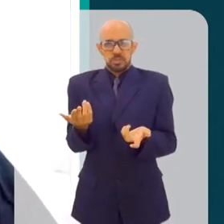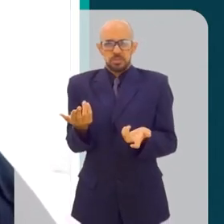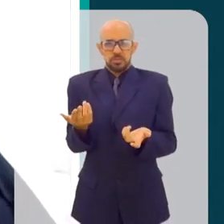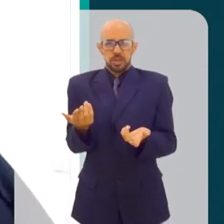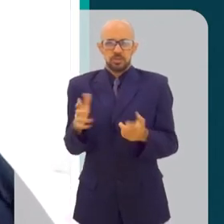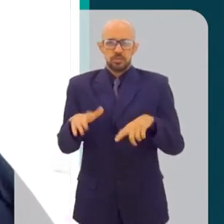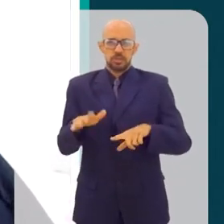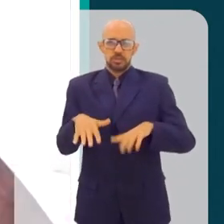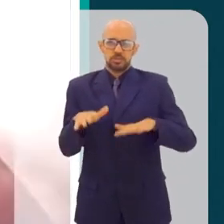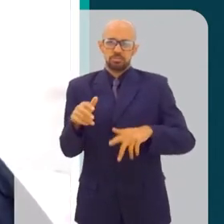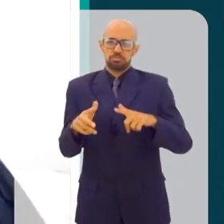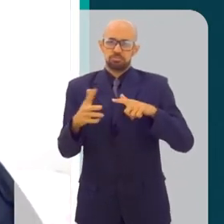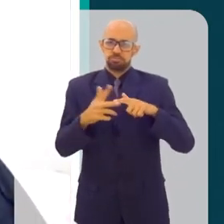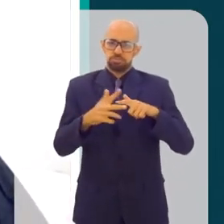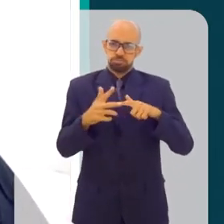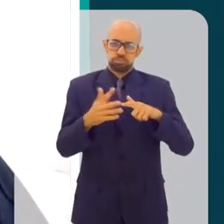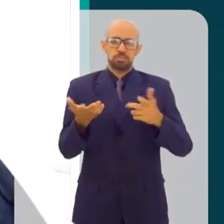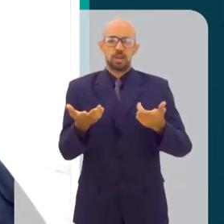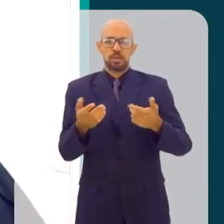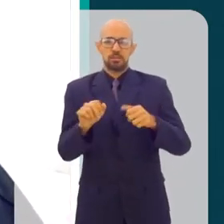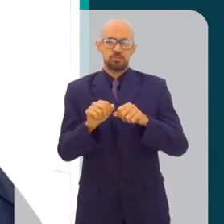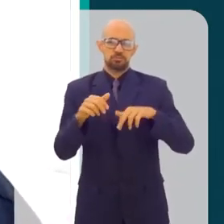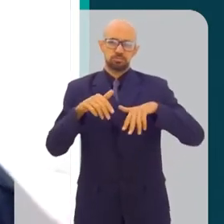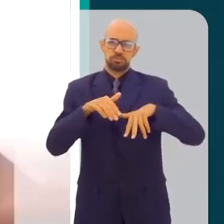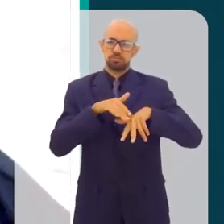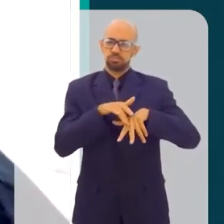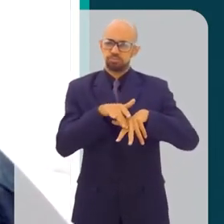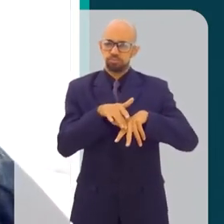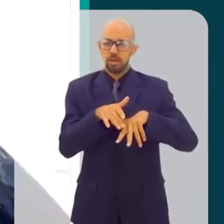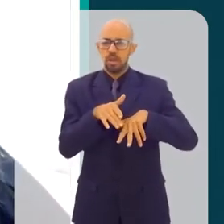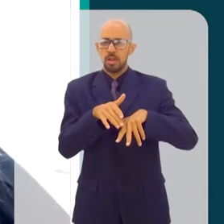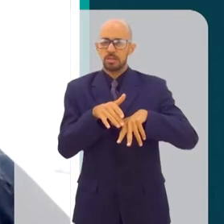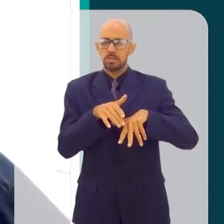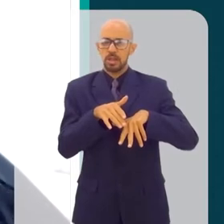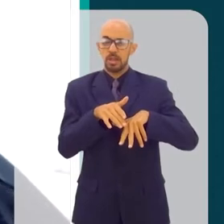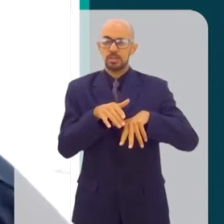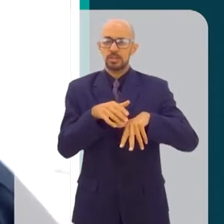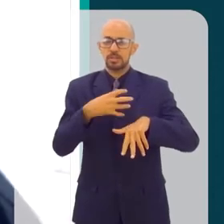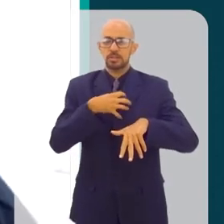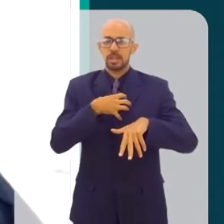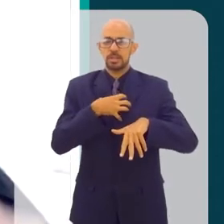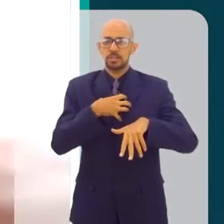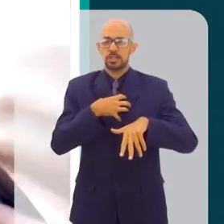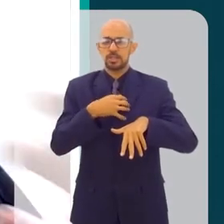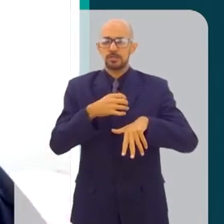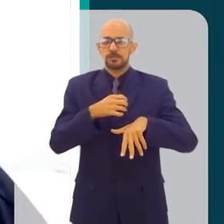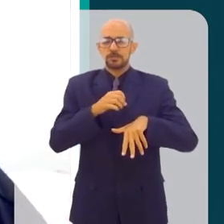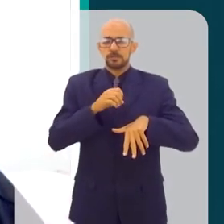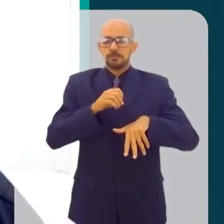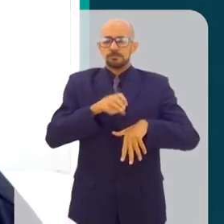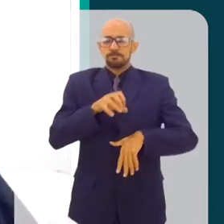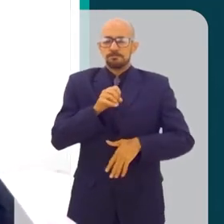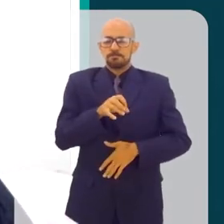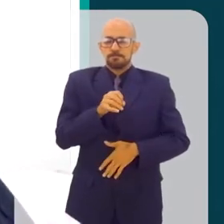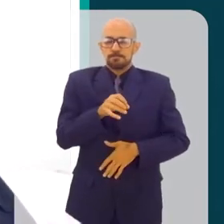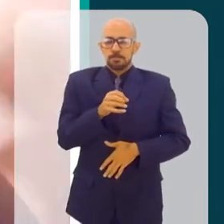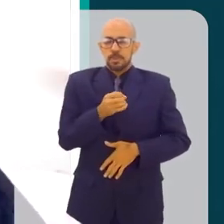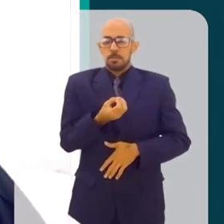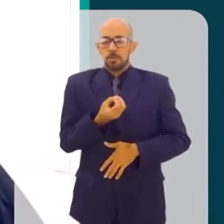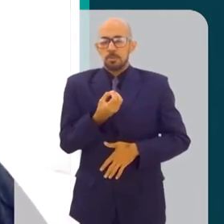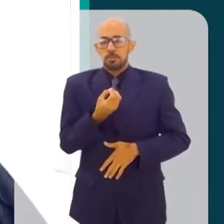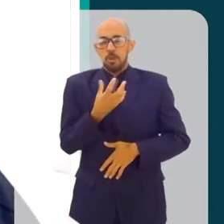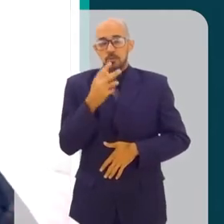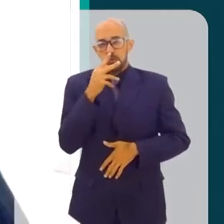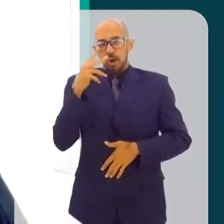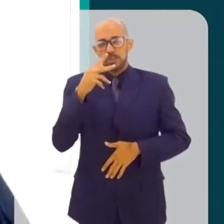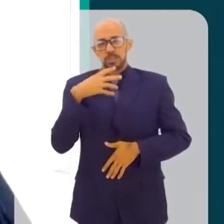se estimula, masturba e tem aquela catarse, né? O orgasmo é tão